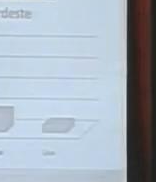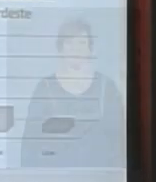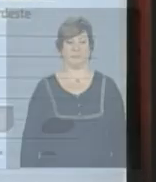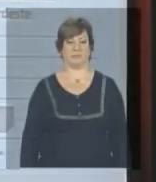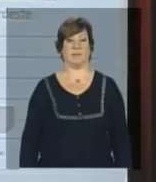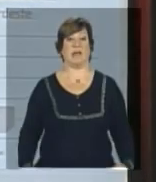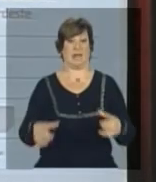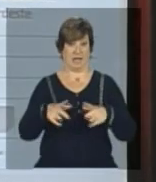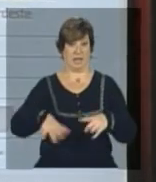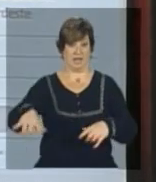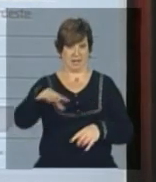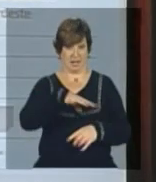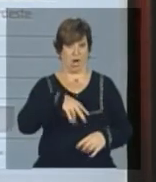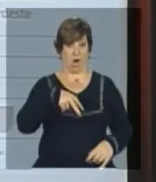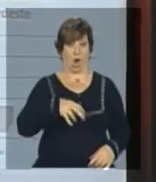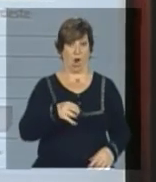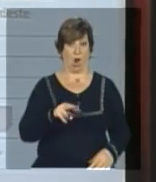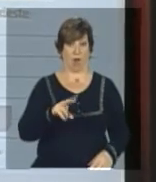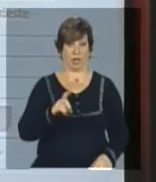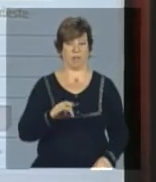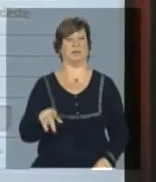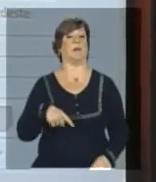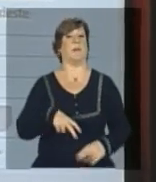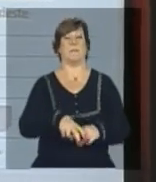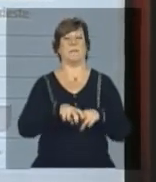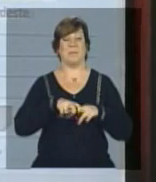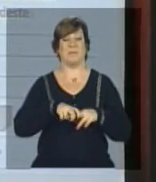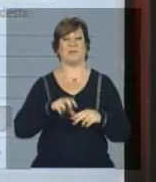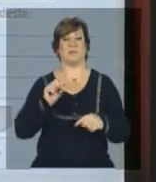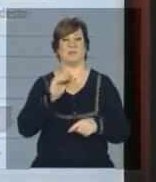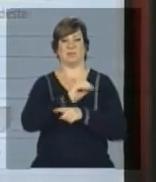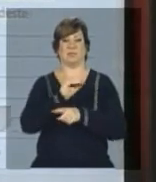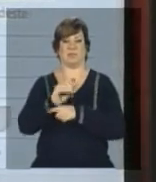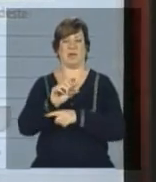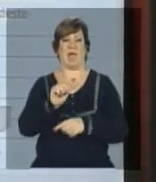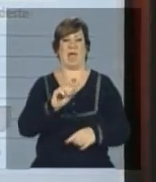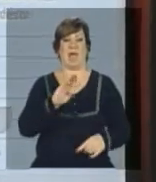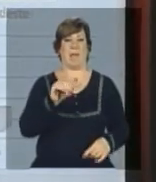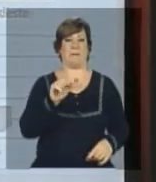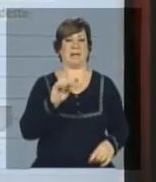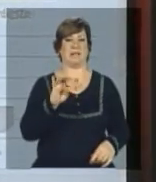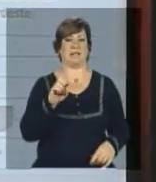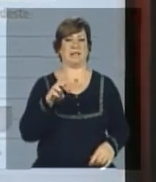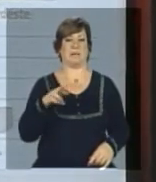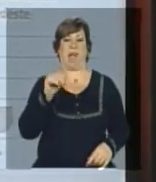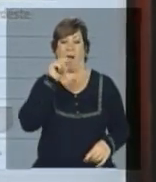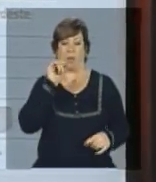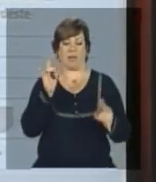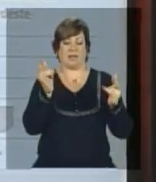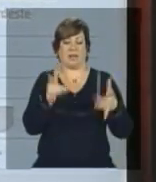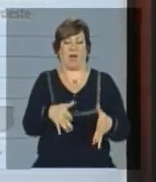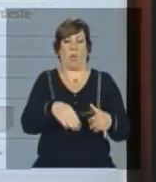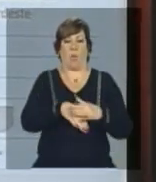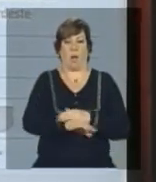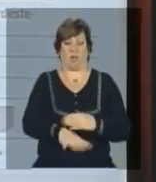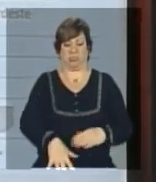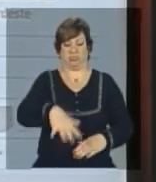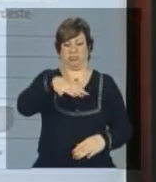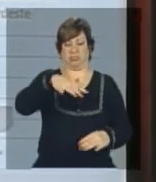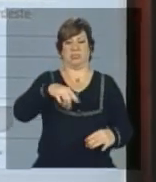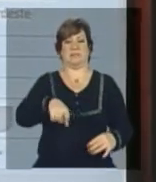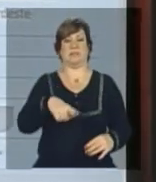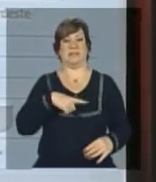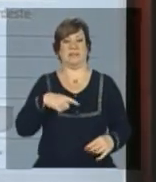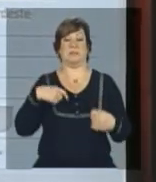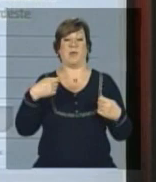Na região Nordeste, a grande maioria está relacionada com o problema do abastecimento, né? Porque muitas vezes as pessoas, mesmo estando ligadas na rede de